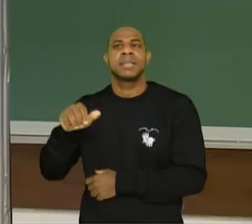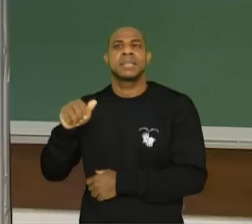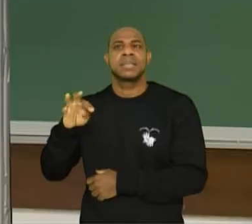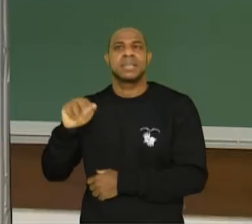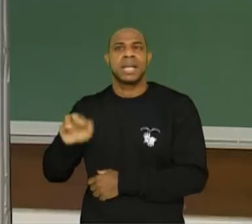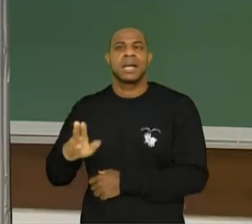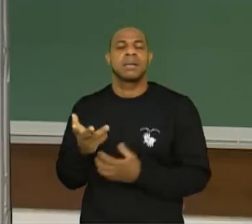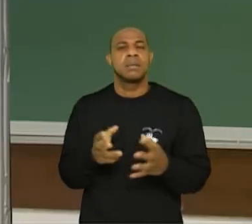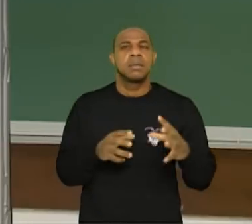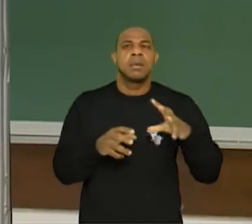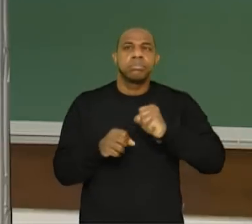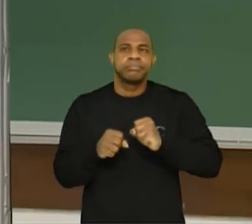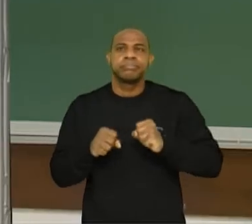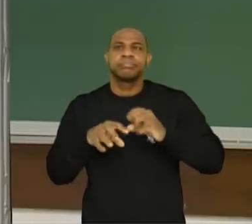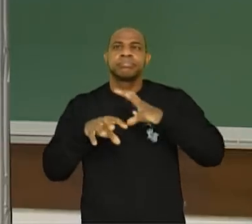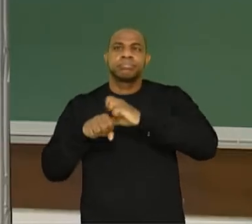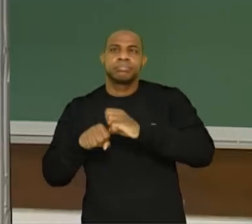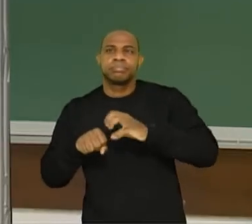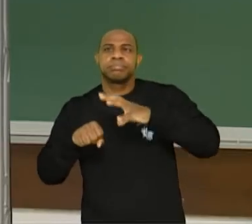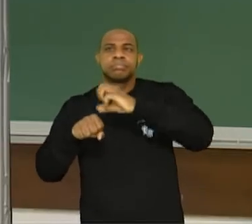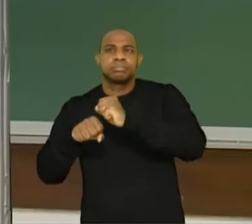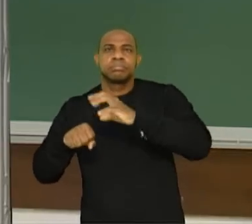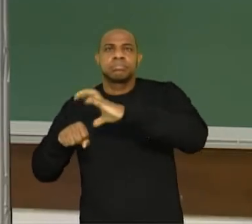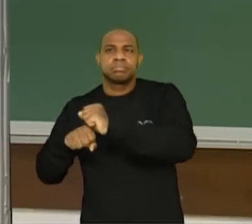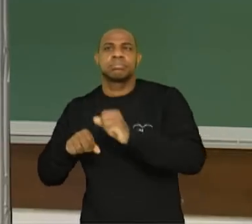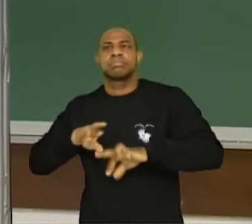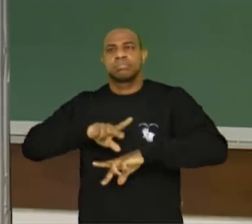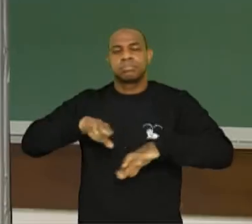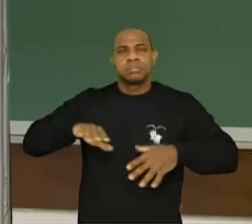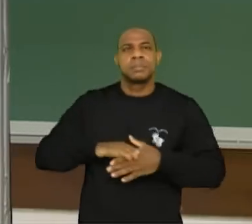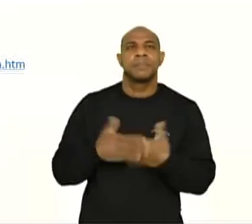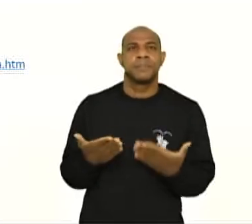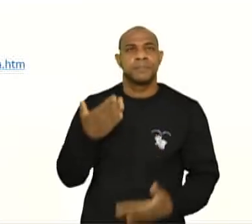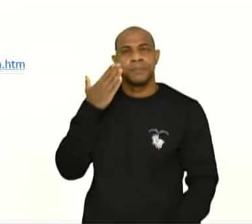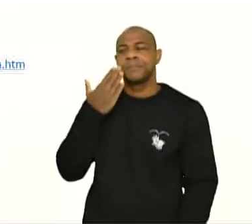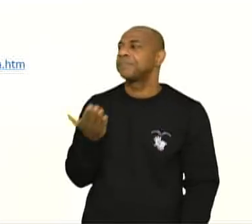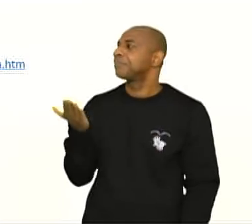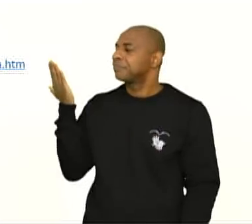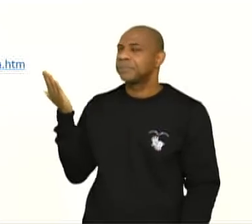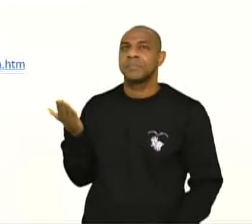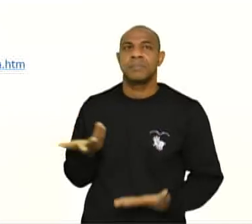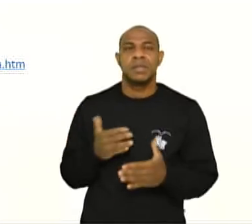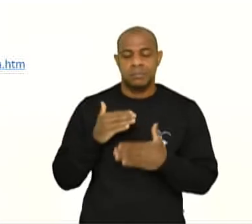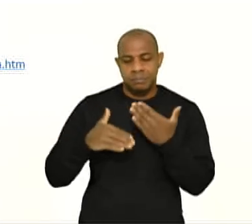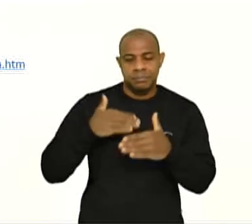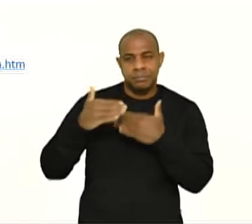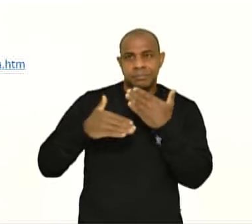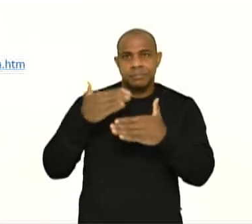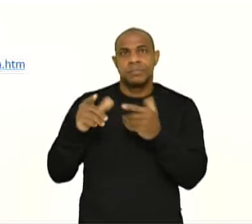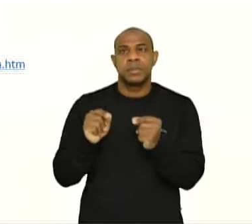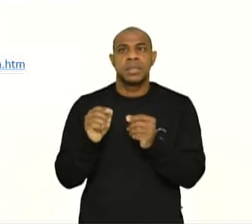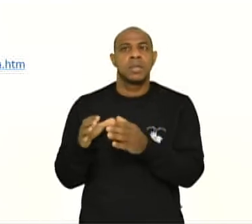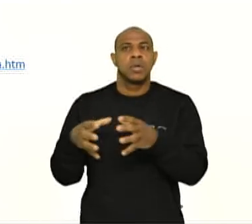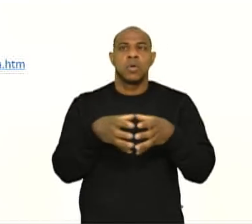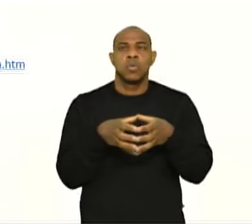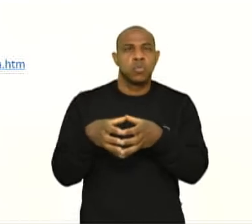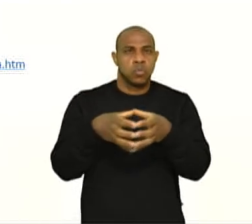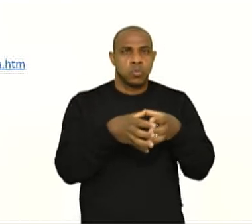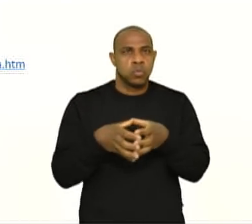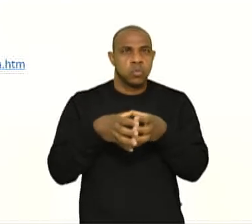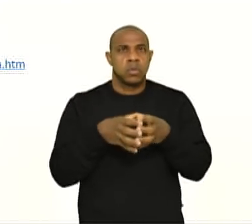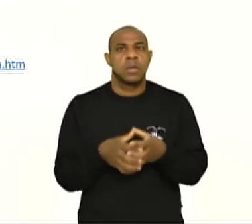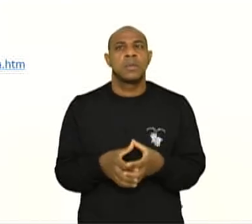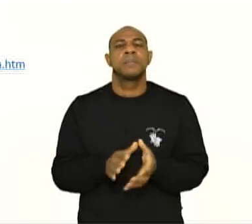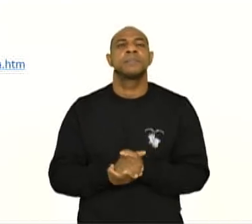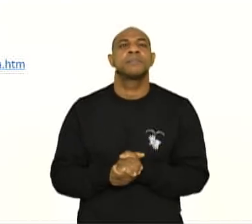planta para o consumidor primário, para o consumidor secundário, e assim vai indo. Então a gente constitui a chamada comunidade. Só